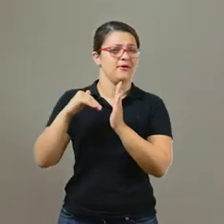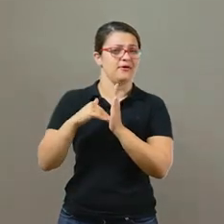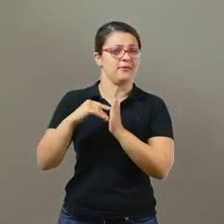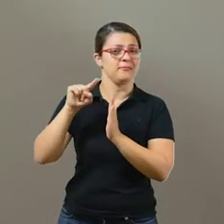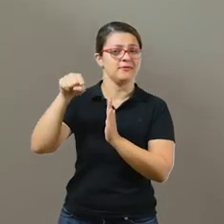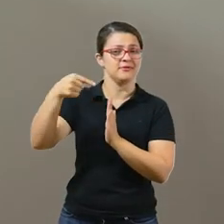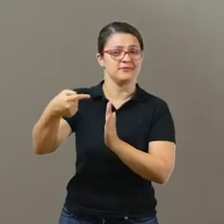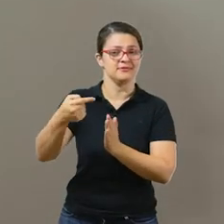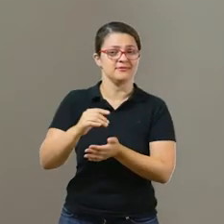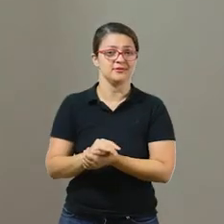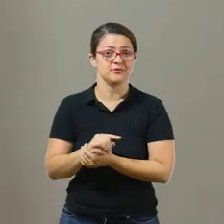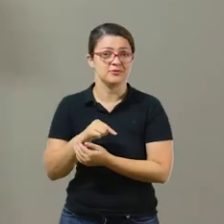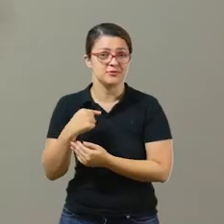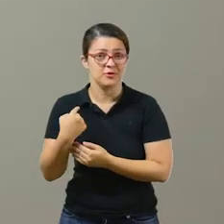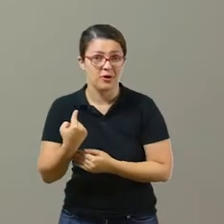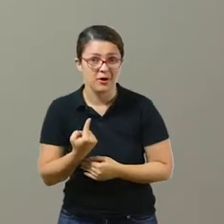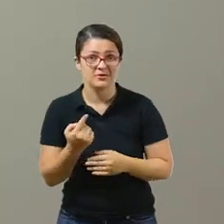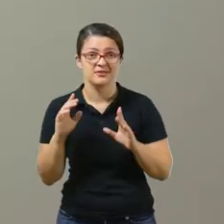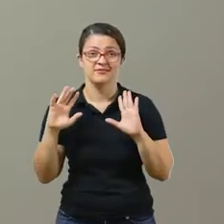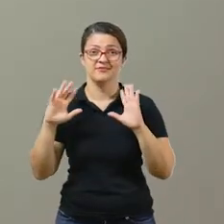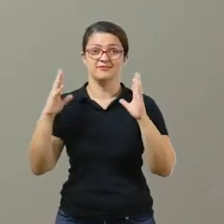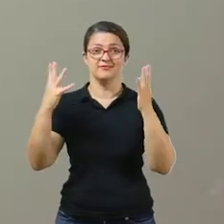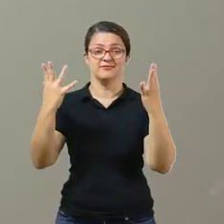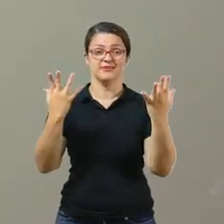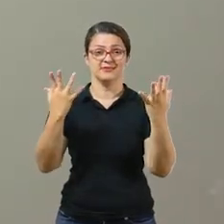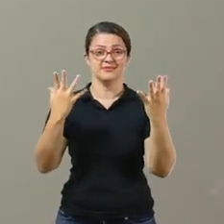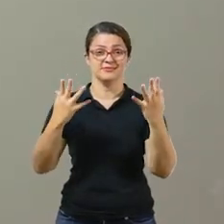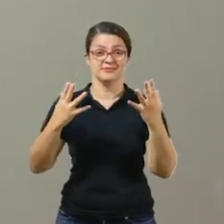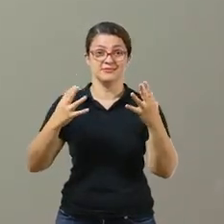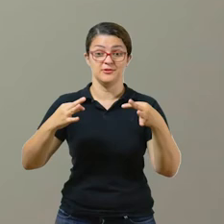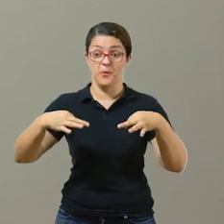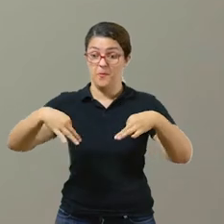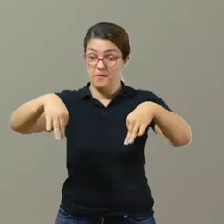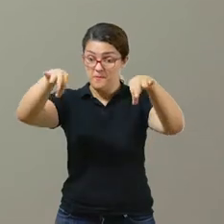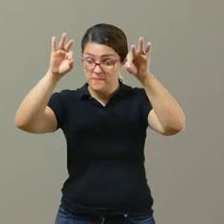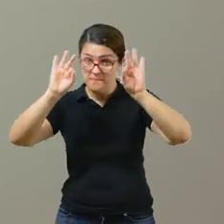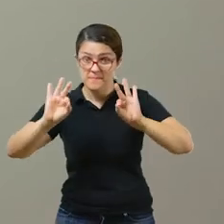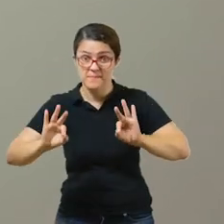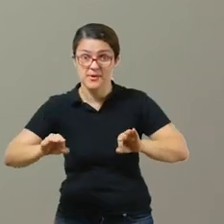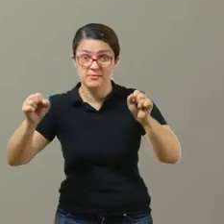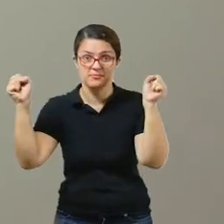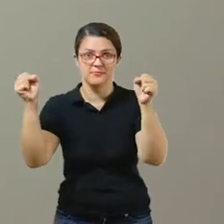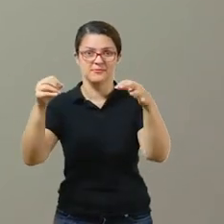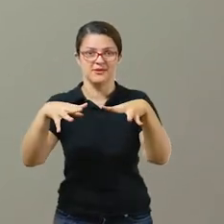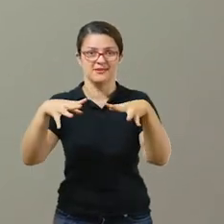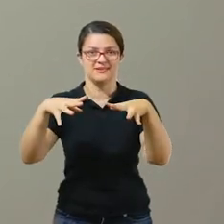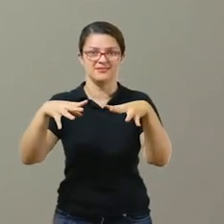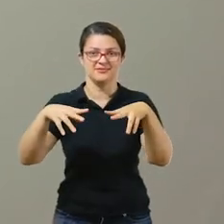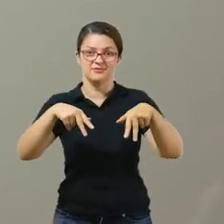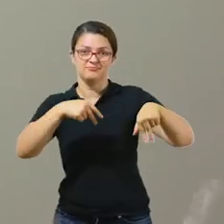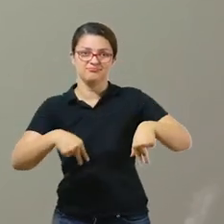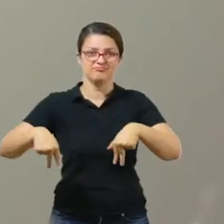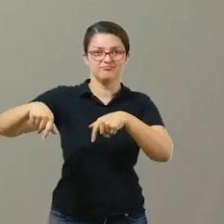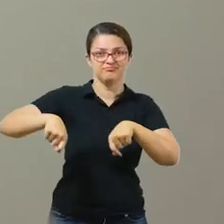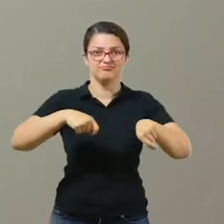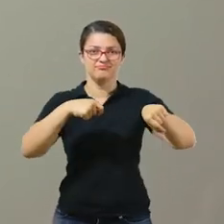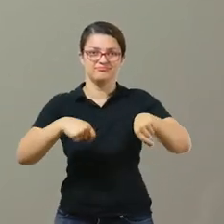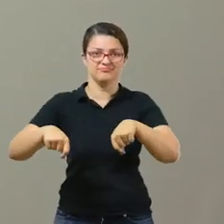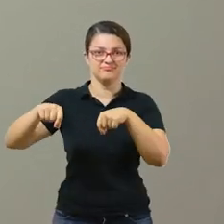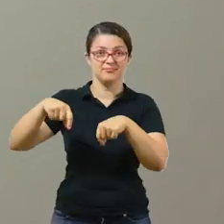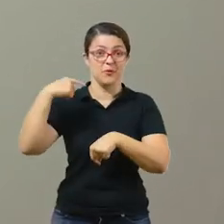Até a próxima, essa foi a nossa festança, o Pano Mágico e a Quadrilha